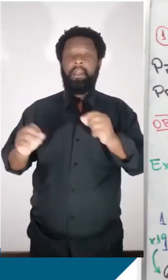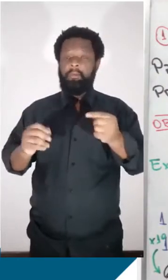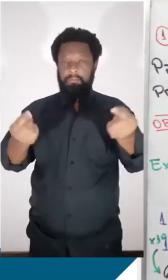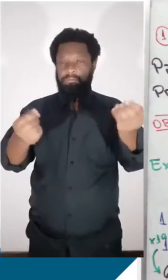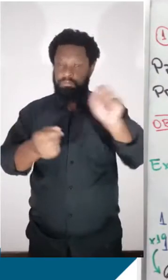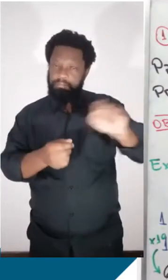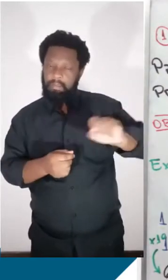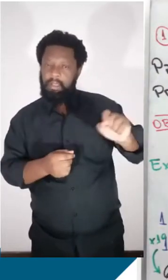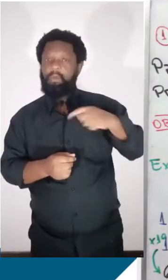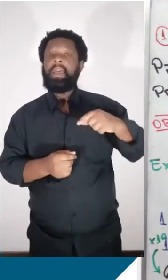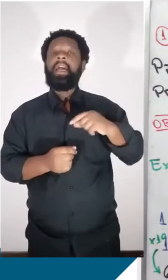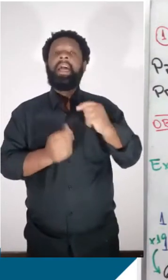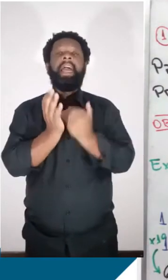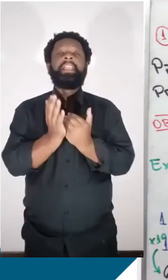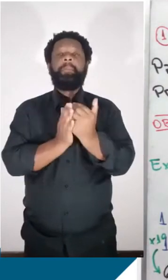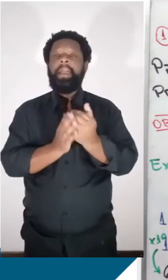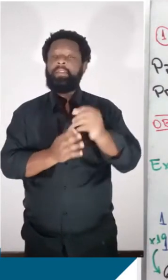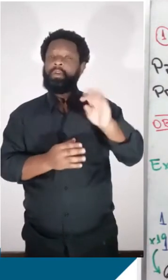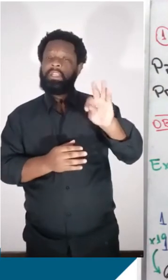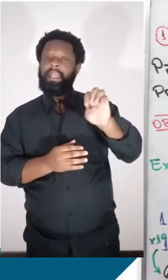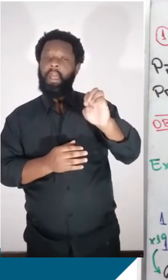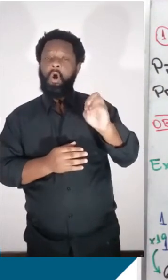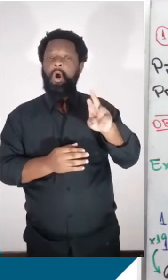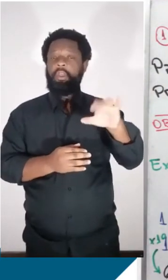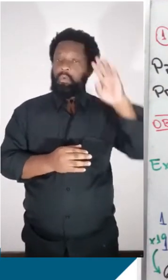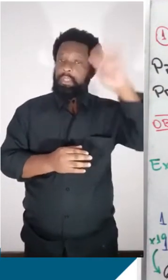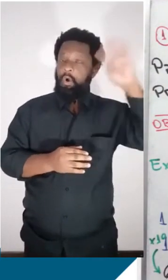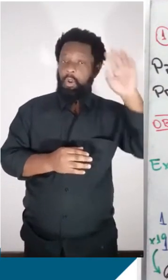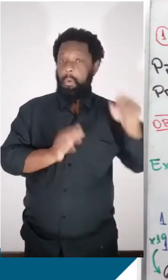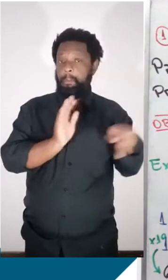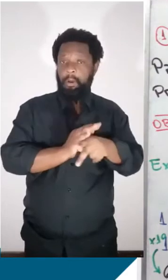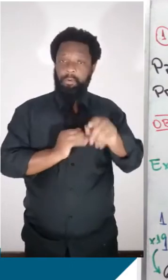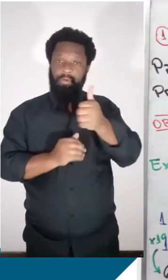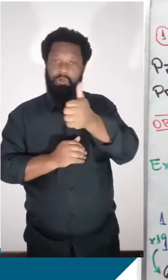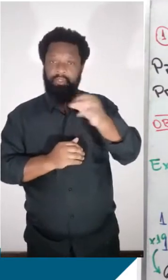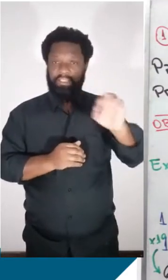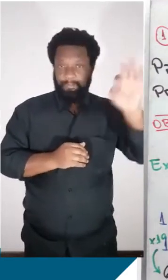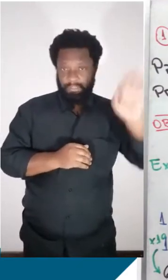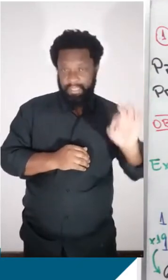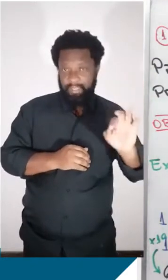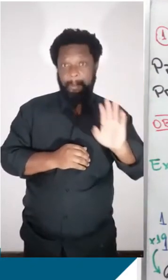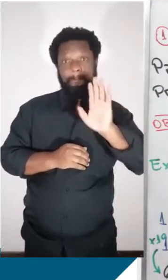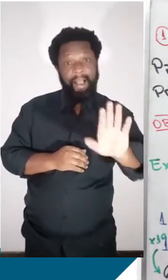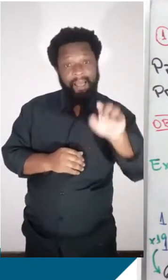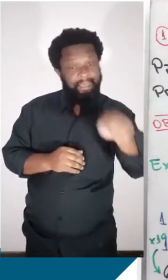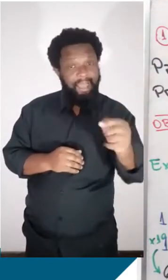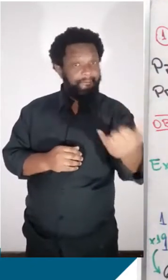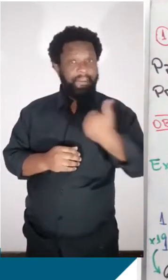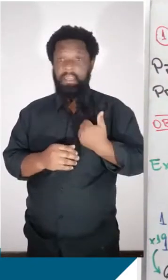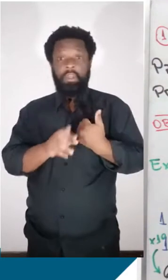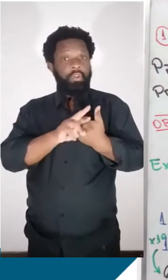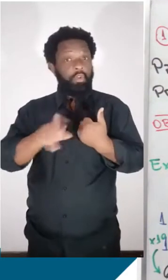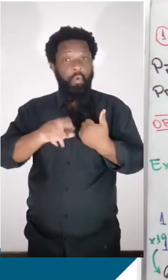Deixa eu anotar aqui então. Isso aqui é para um rendimento teórico de 100%. Mas a questão diz que o rendimento não